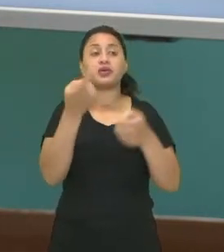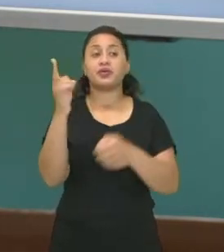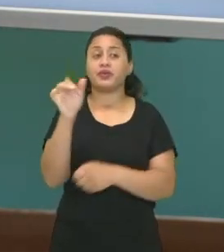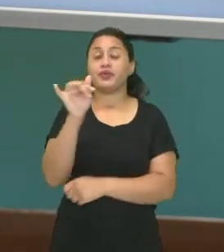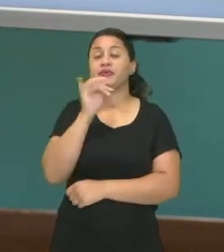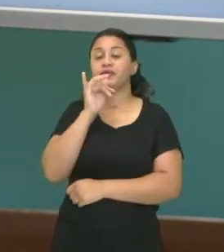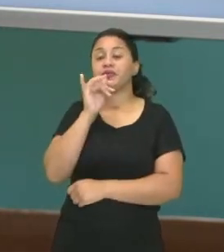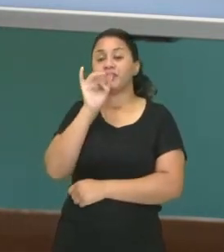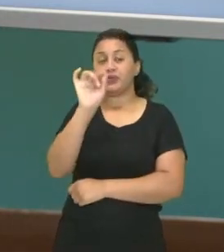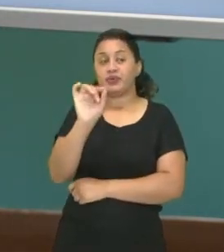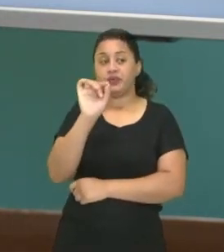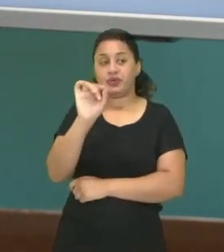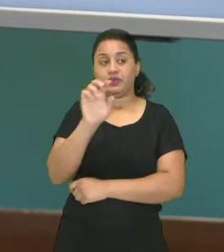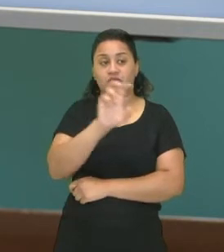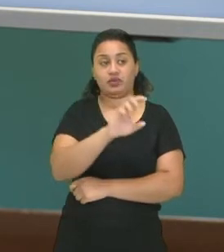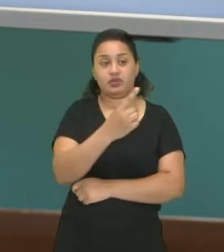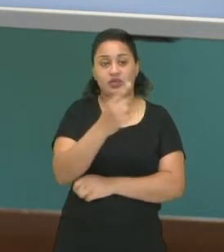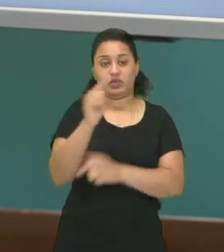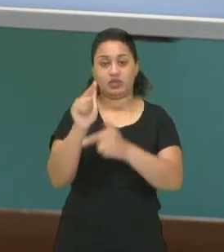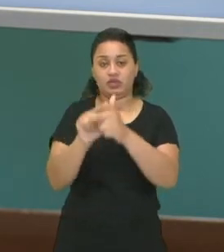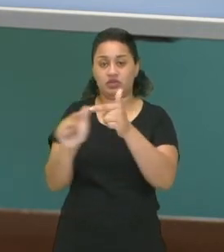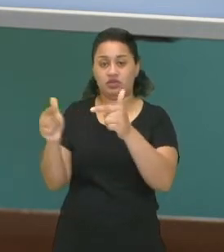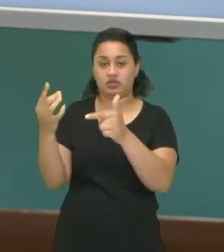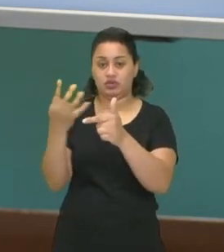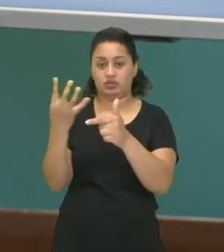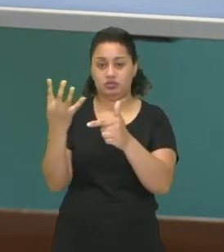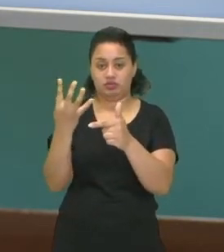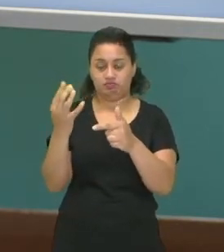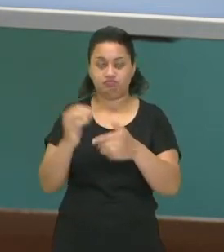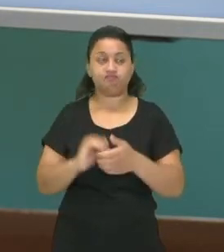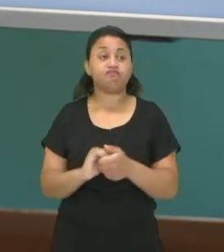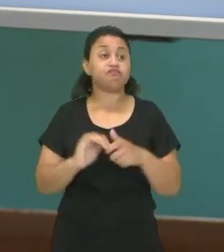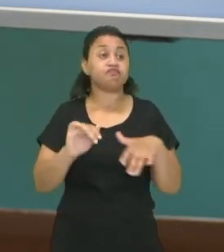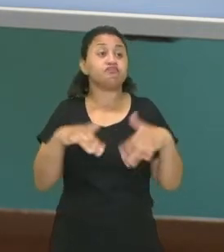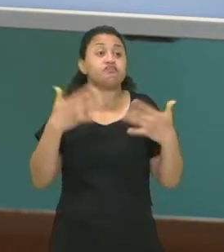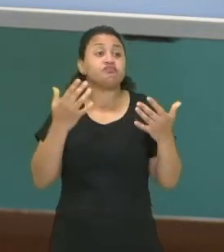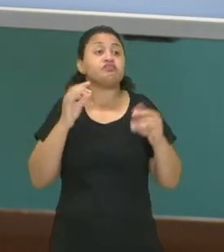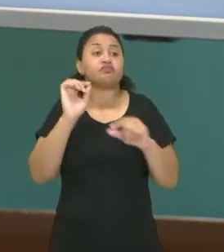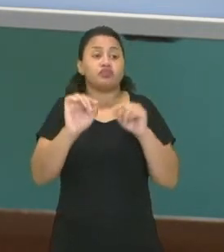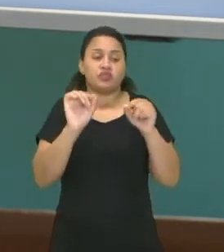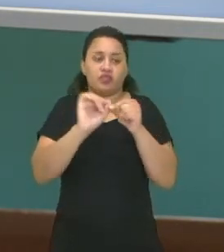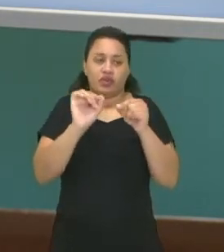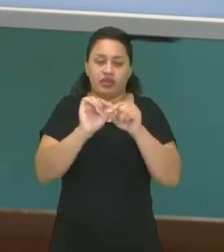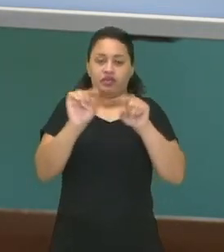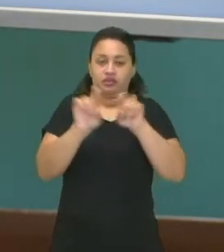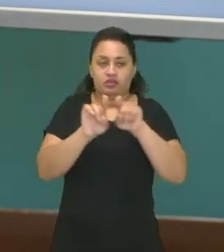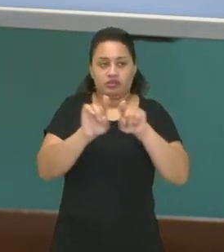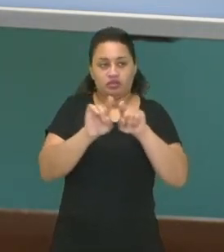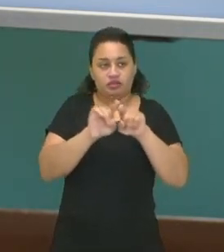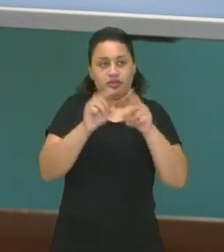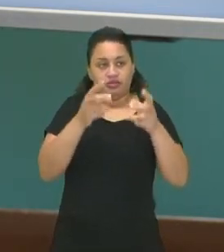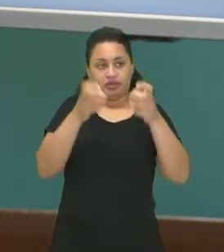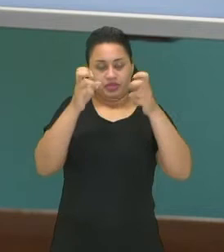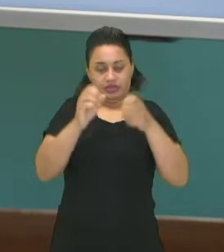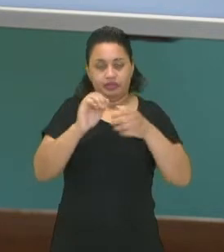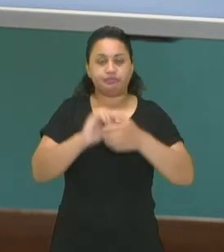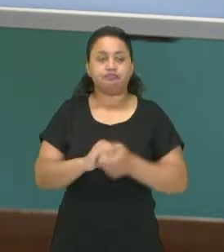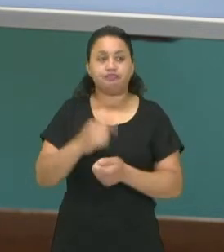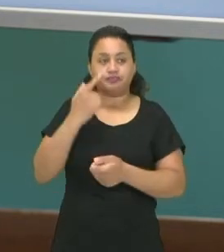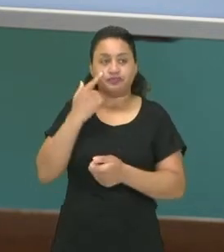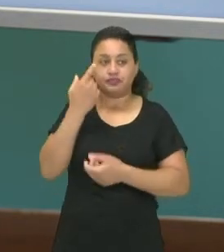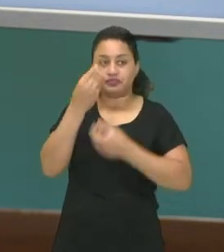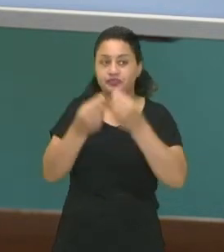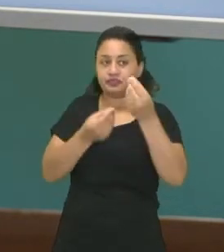junto com a professora, né? 51 divididos por 4. Então, a gente faz da mesma forma, né? Olha lá, 1 vezes 4